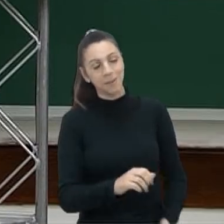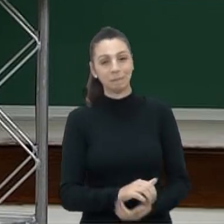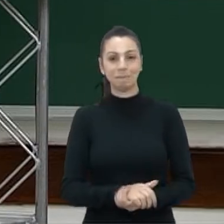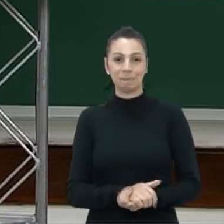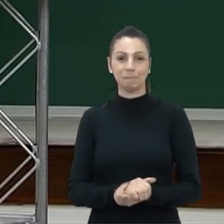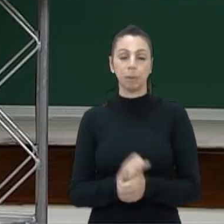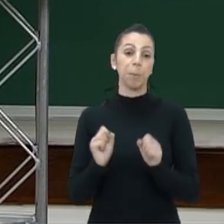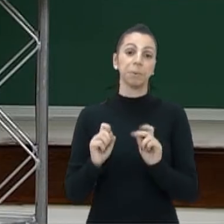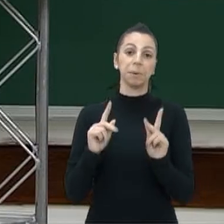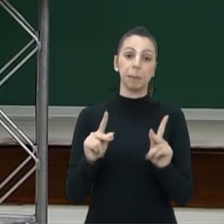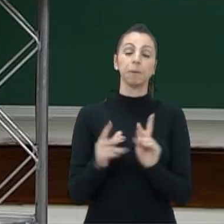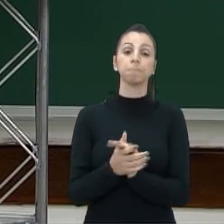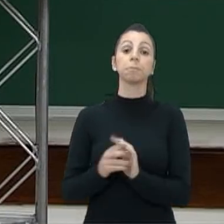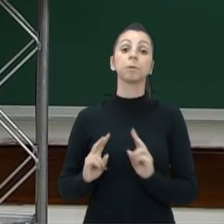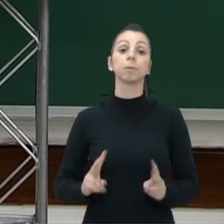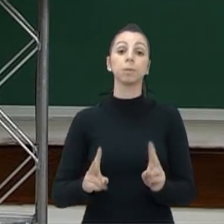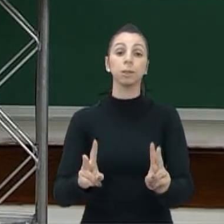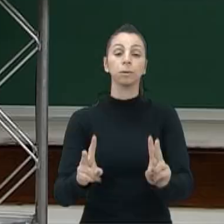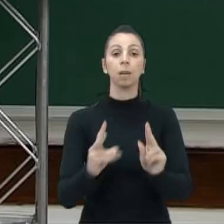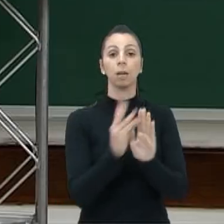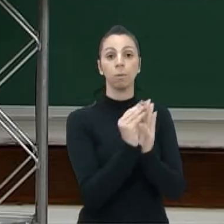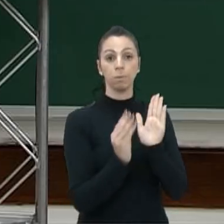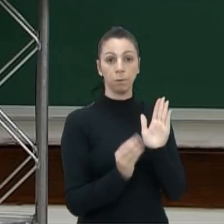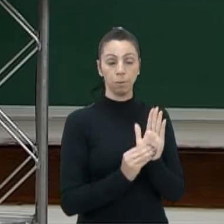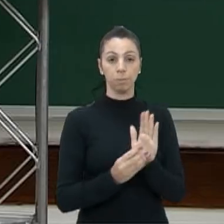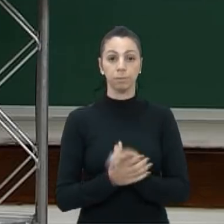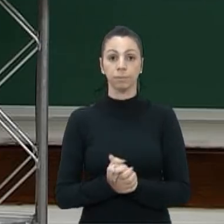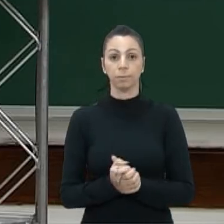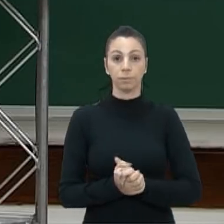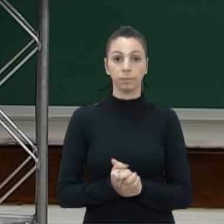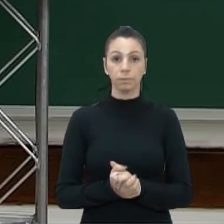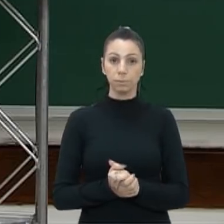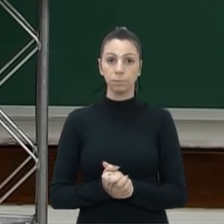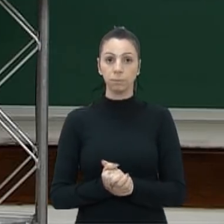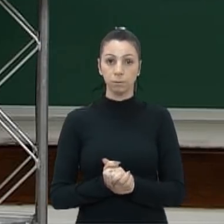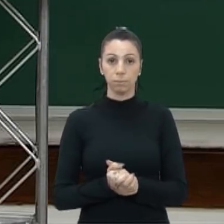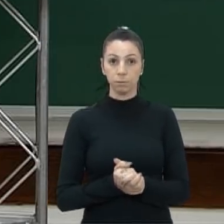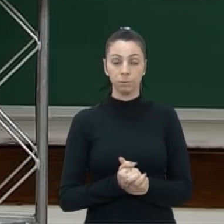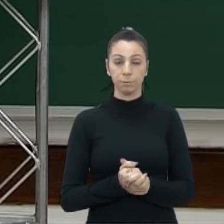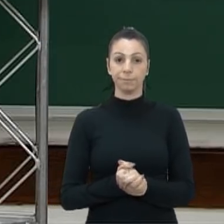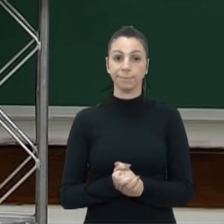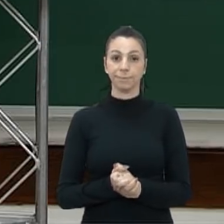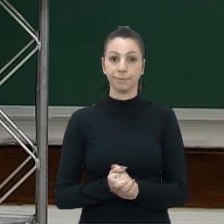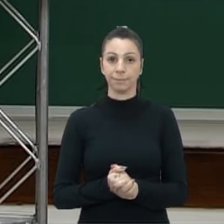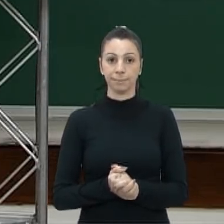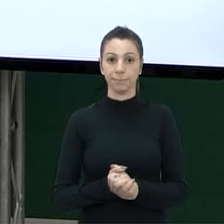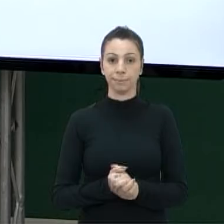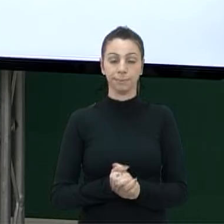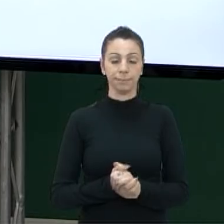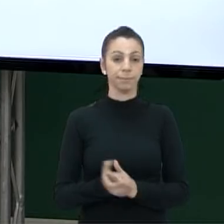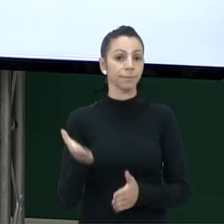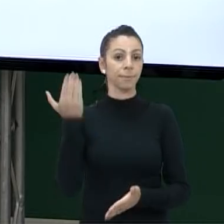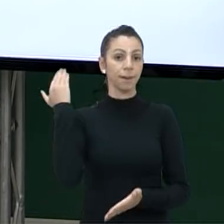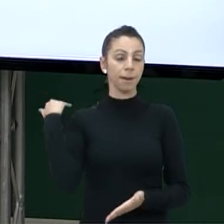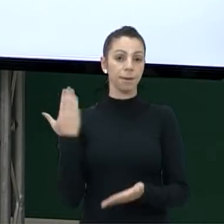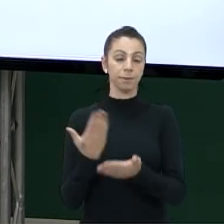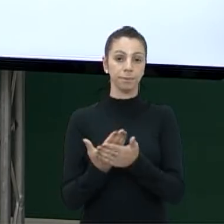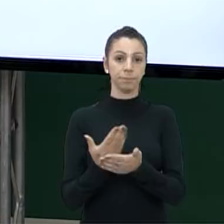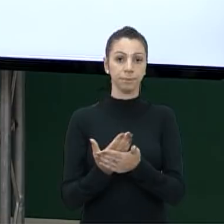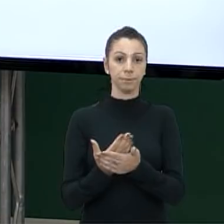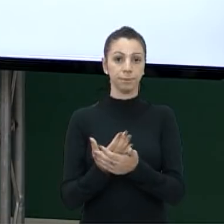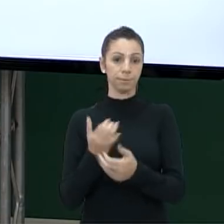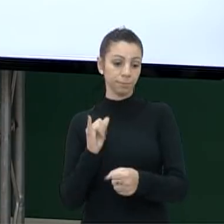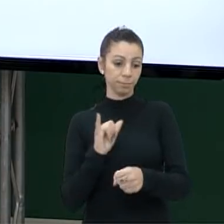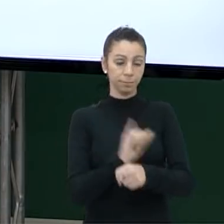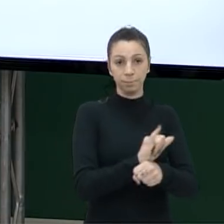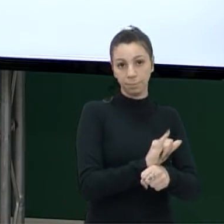Gente, então vamos dar continuidade ao nosso trabalho? Bem, nas últimas aulas tínhamos falado sobre o princípio da inércia